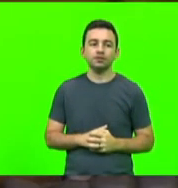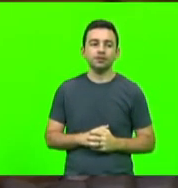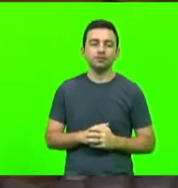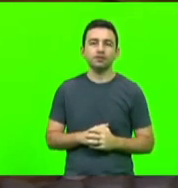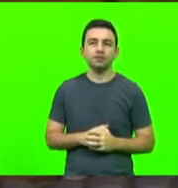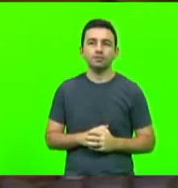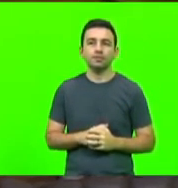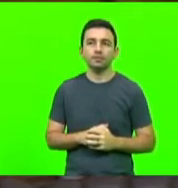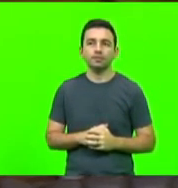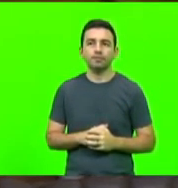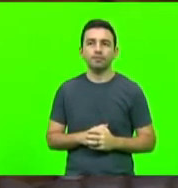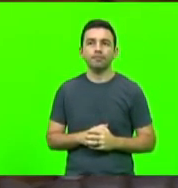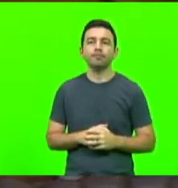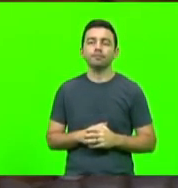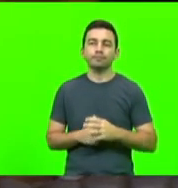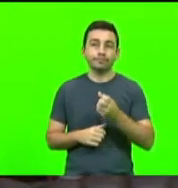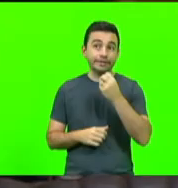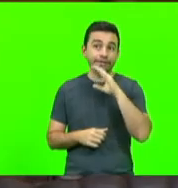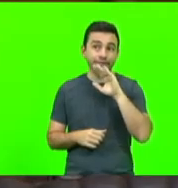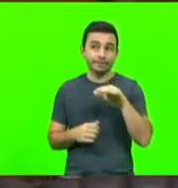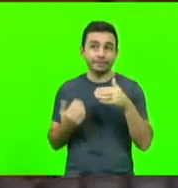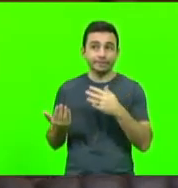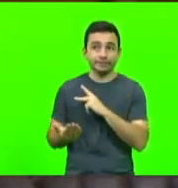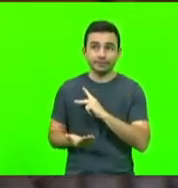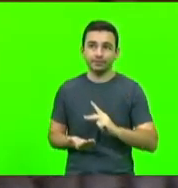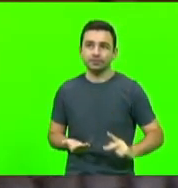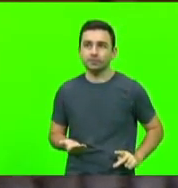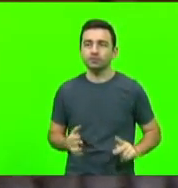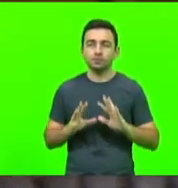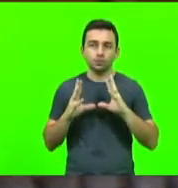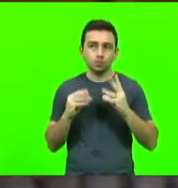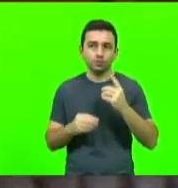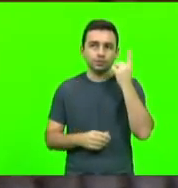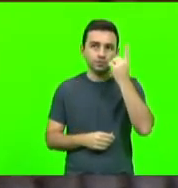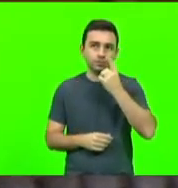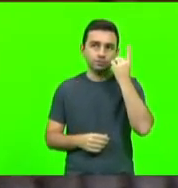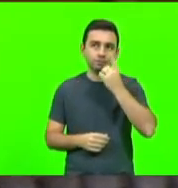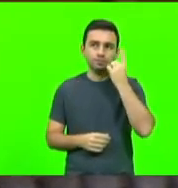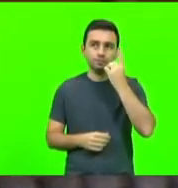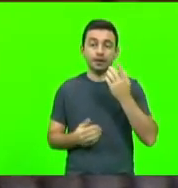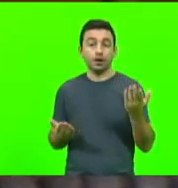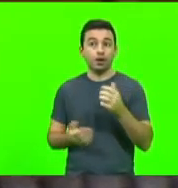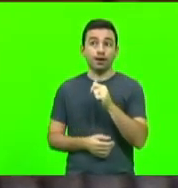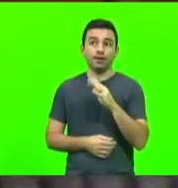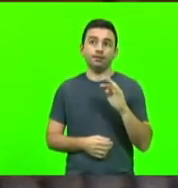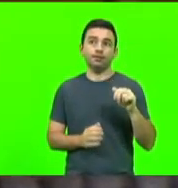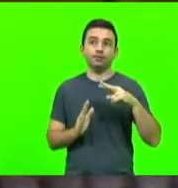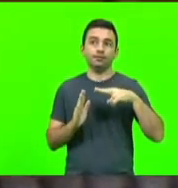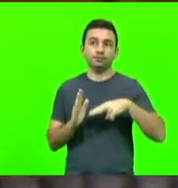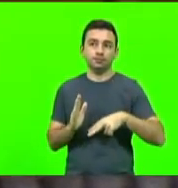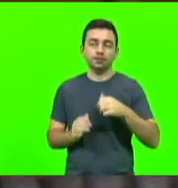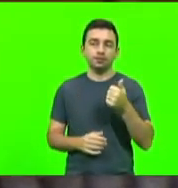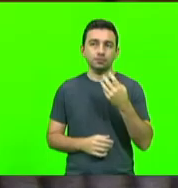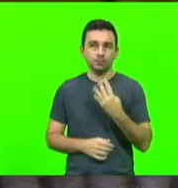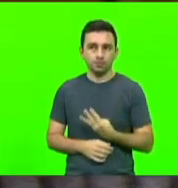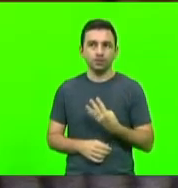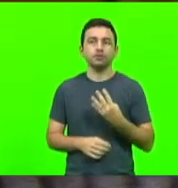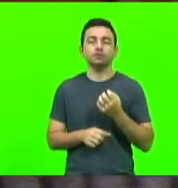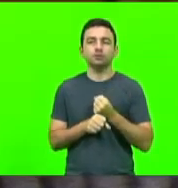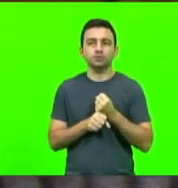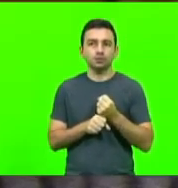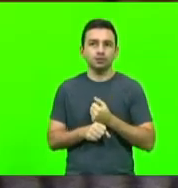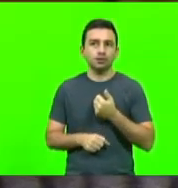Boa tarde, senhor presidente, senhores deputados, senhoras deputadas. Eu faço a leitura da ata da 14ª sessão ordinária, da